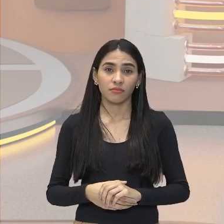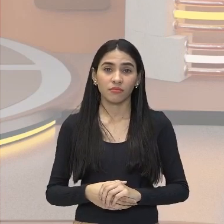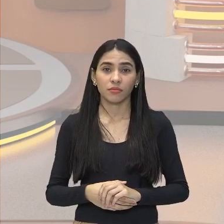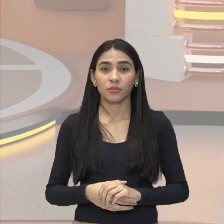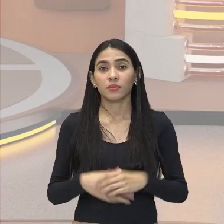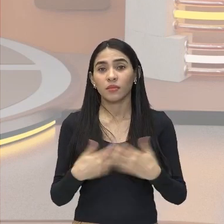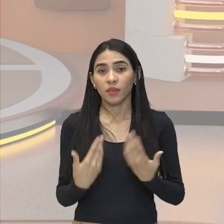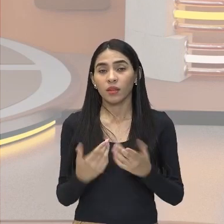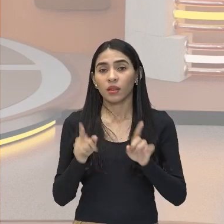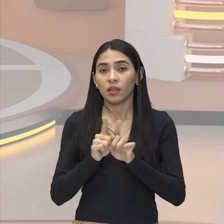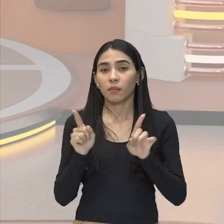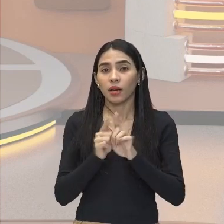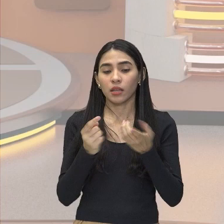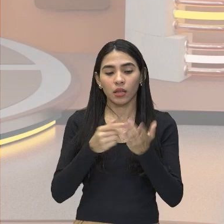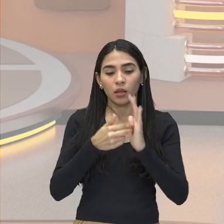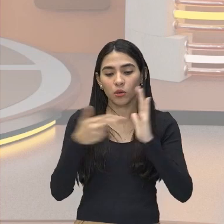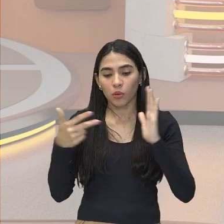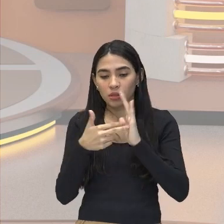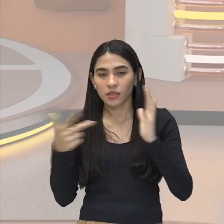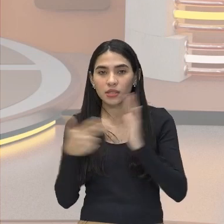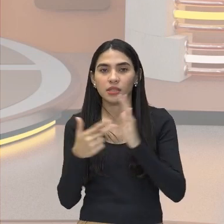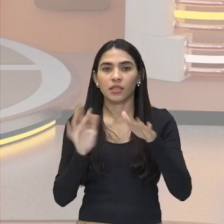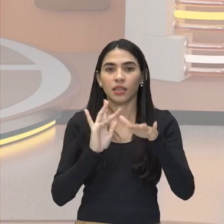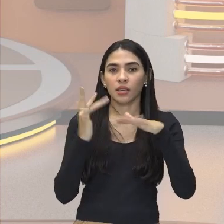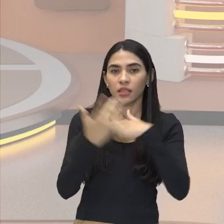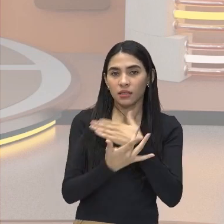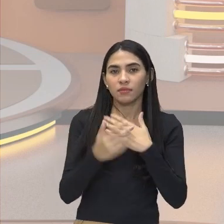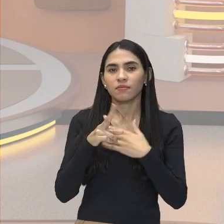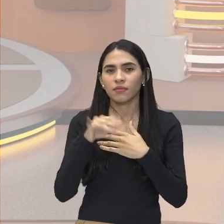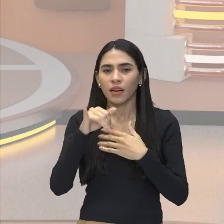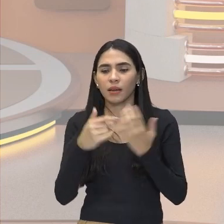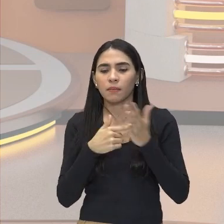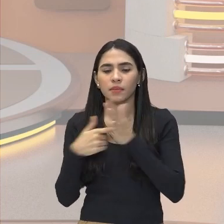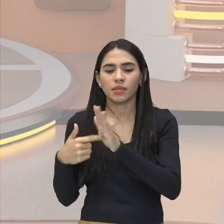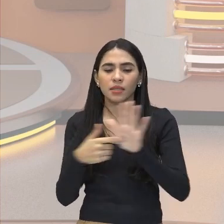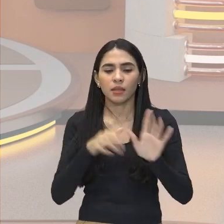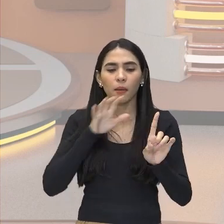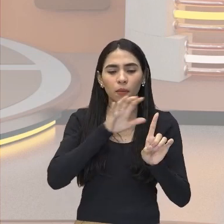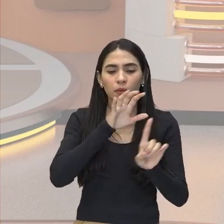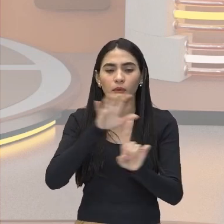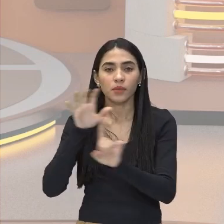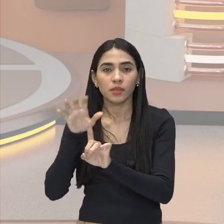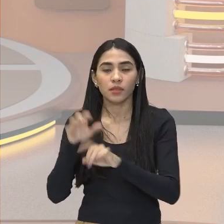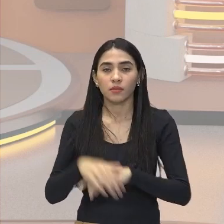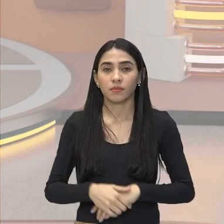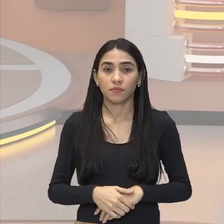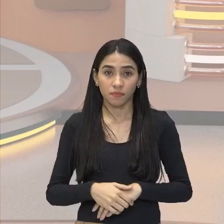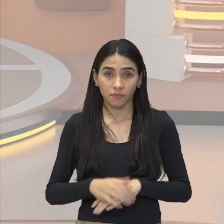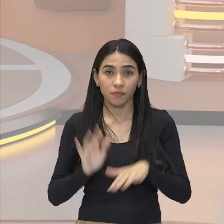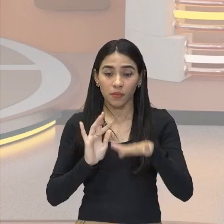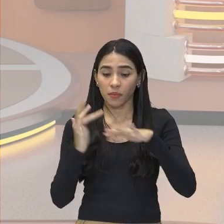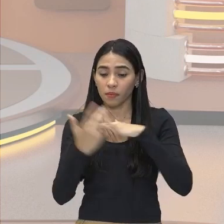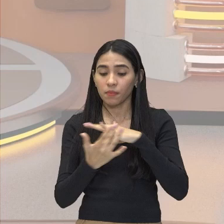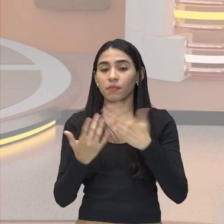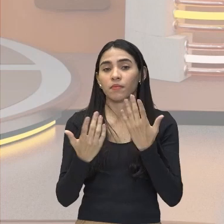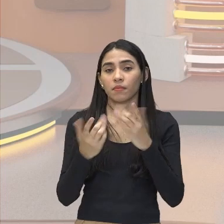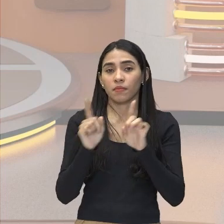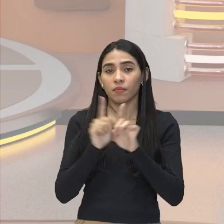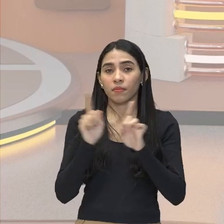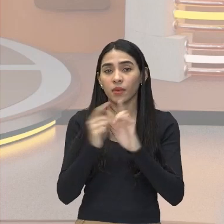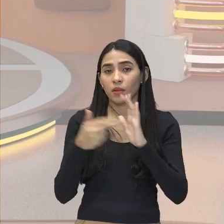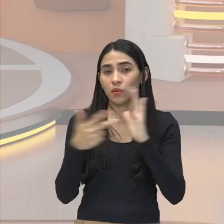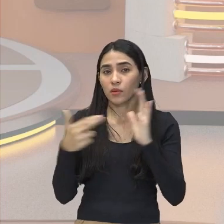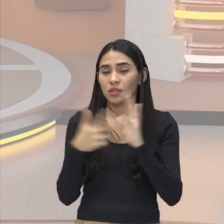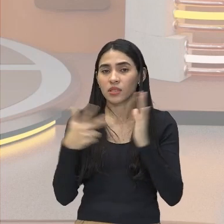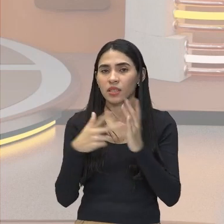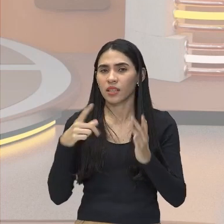as mídias e as redes sociais trazem isso cada vez mais forte. Eu vou sempre estar falando isso aqui. As mídias, as redes sociais, elas trazem isso